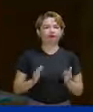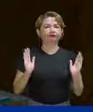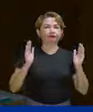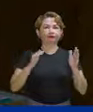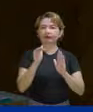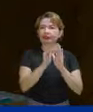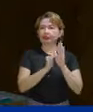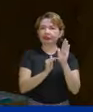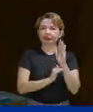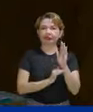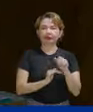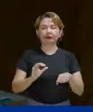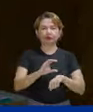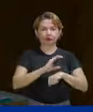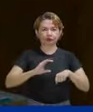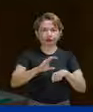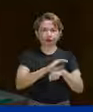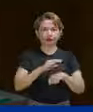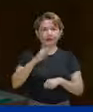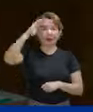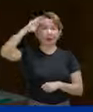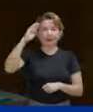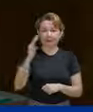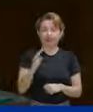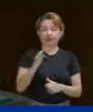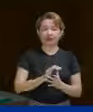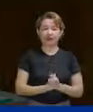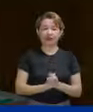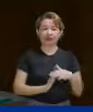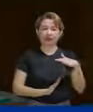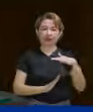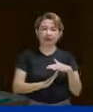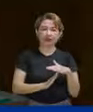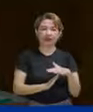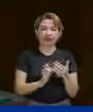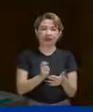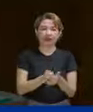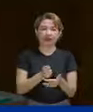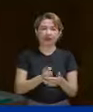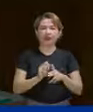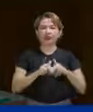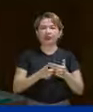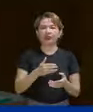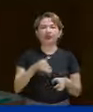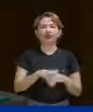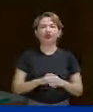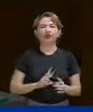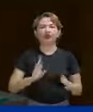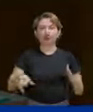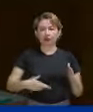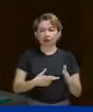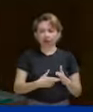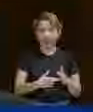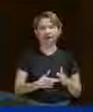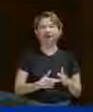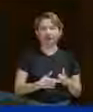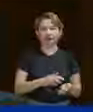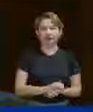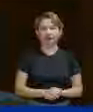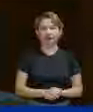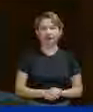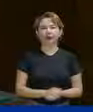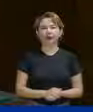princípios constitucionais, sobretudo diante da limitação imposta pelo voto do relator a